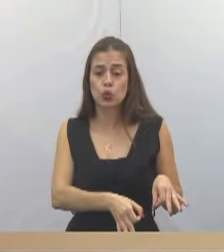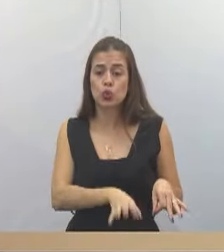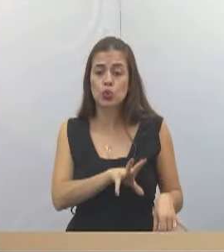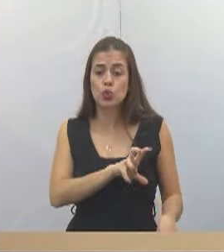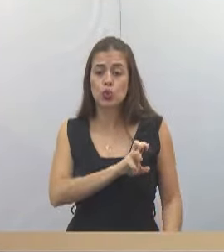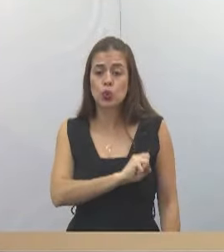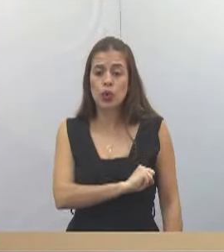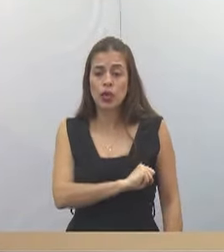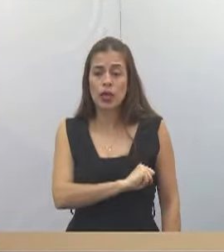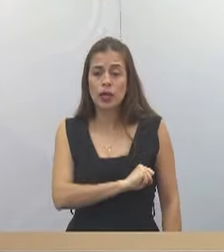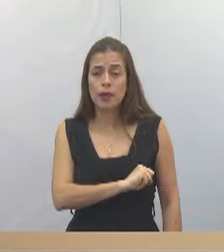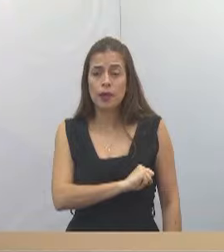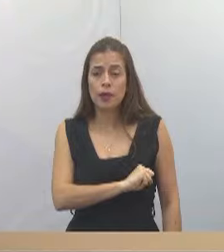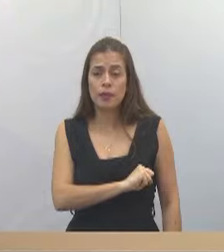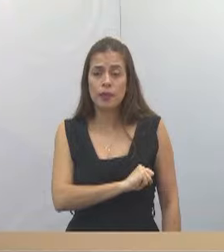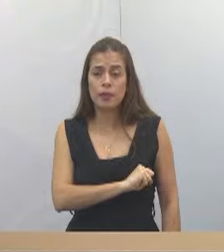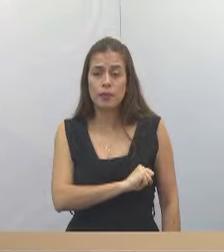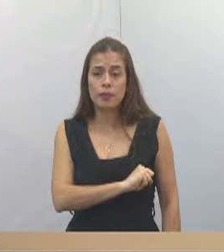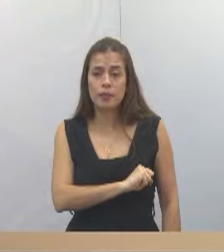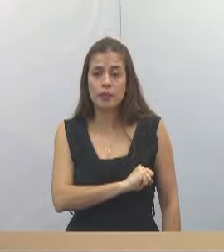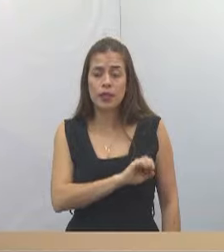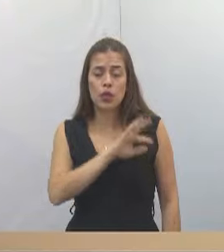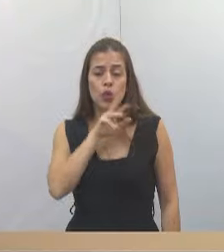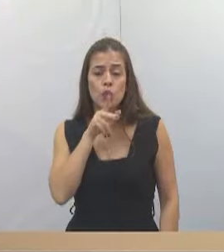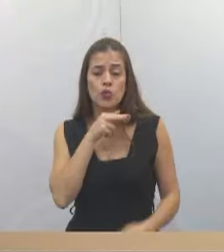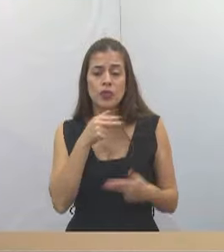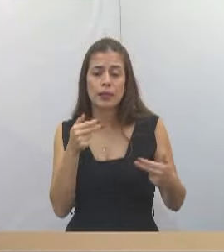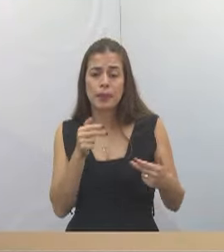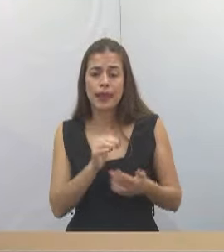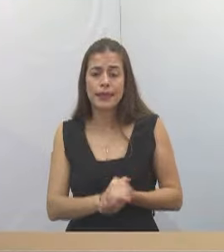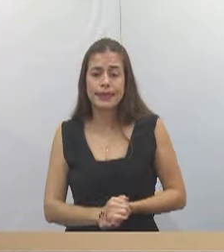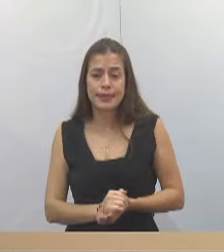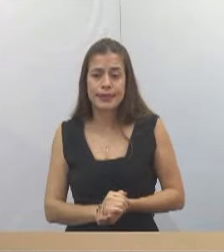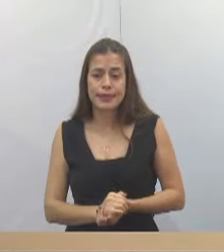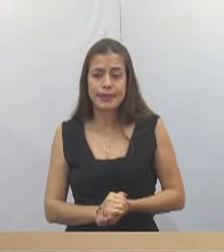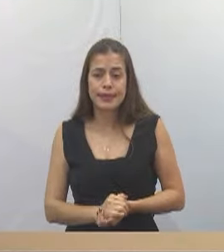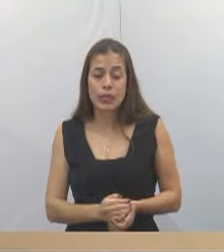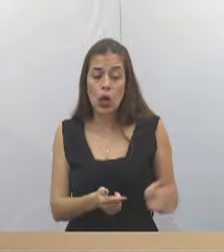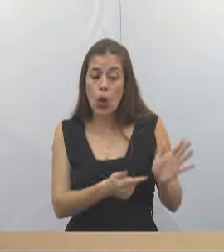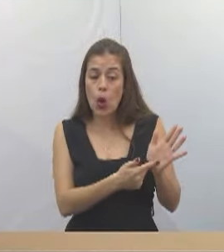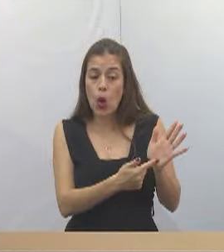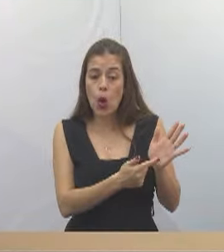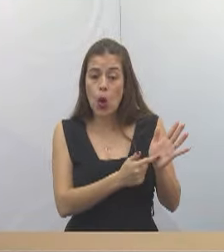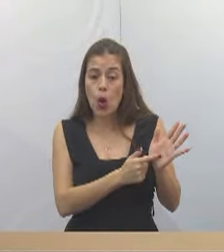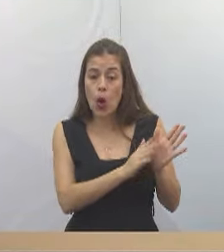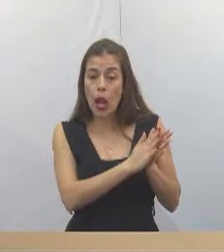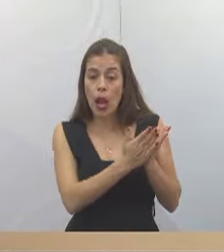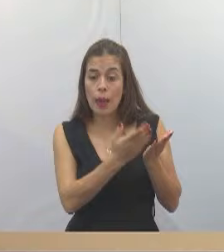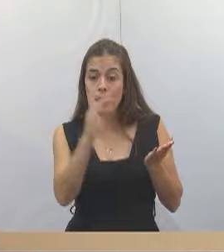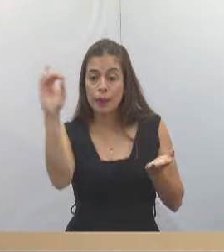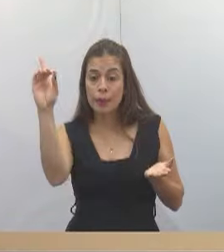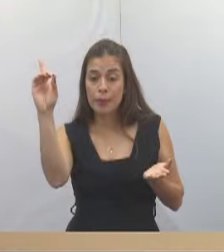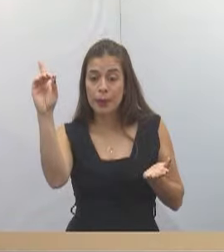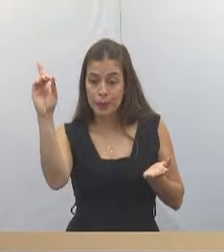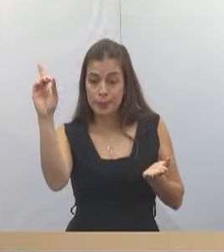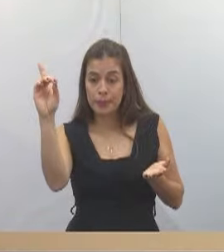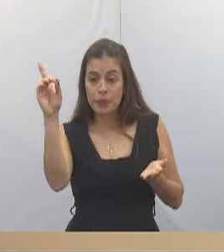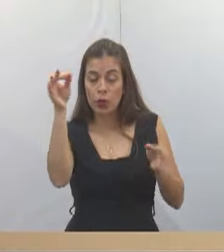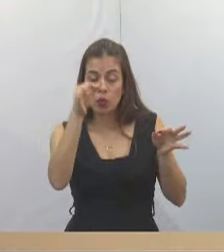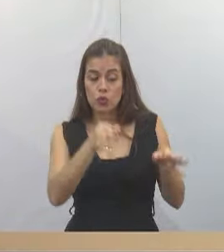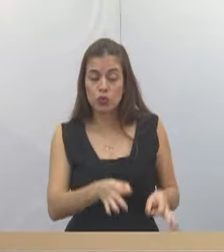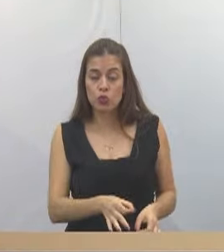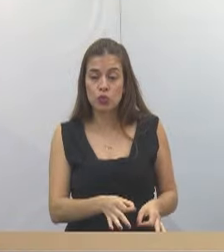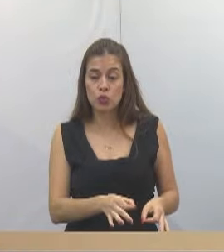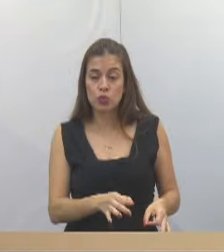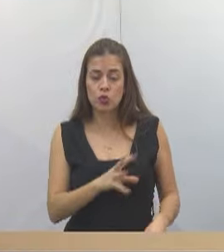ama os seus animais. Está na Bíblia. O justo ama